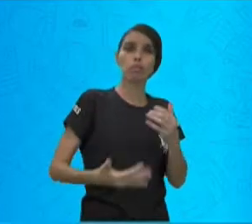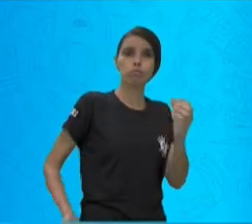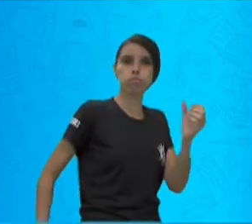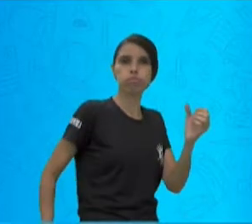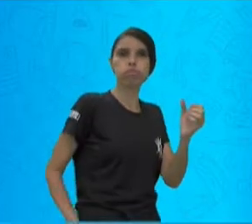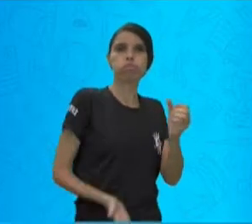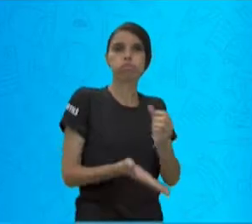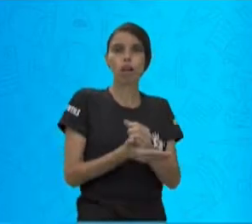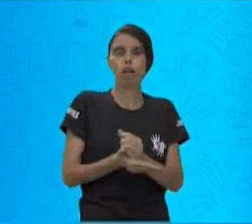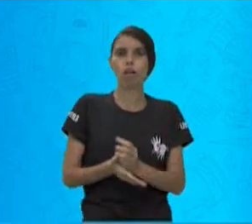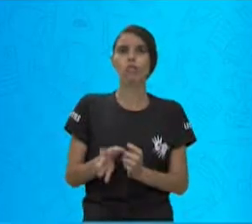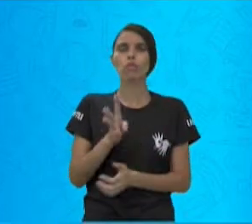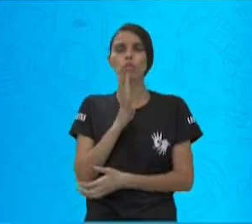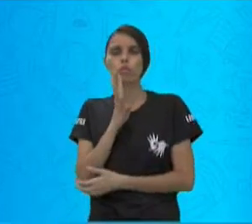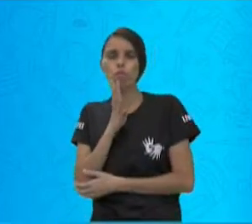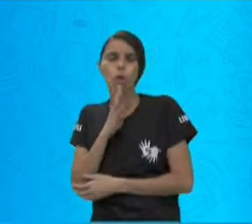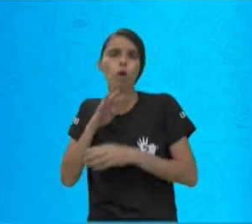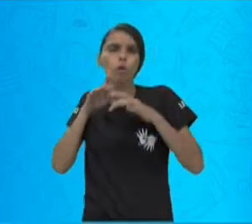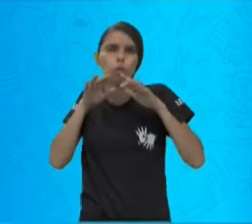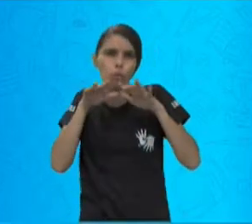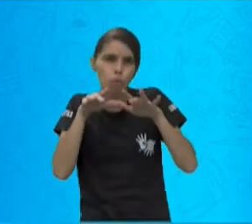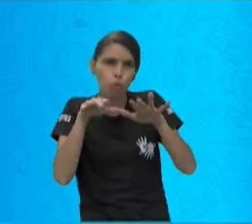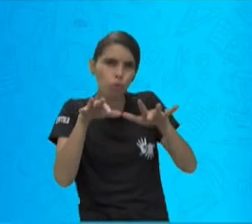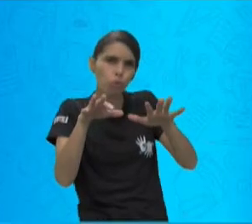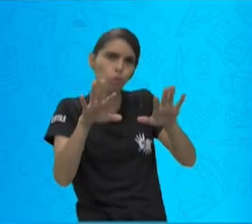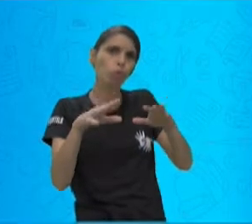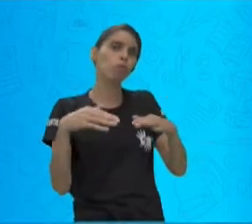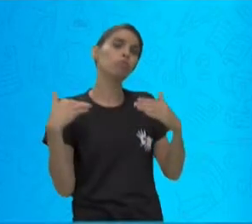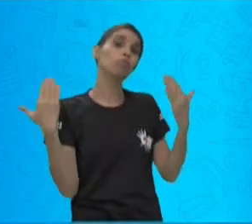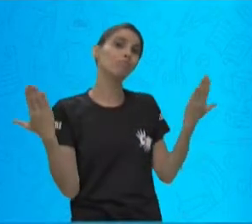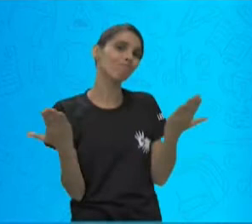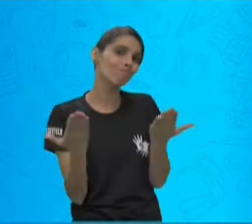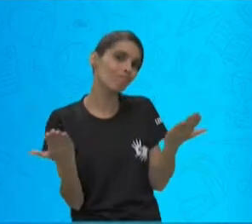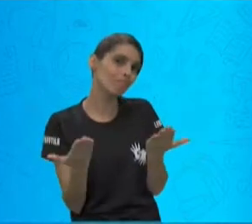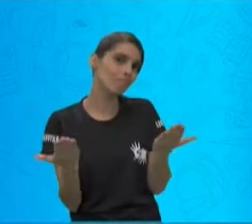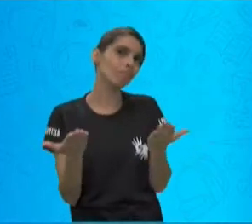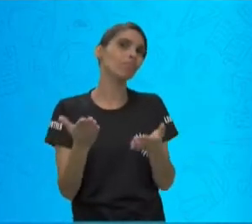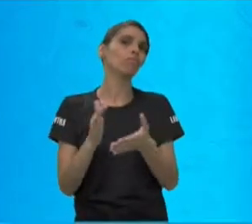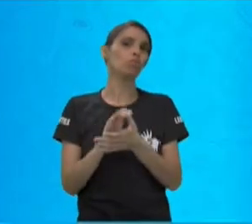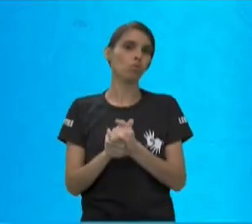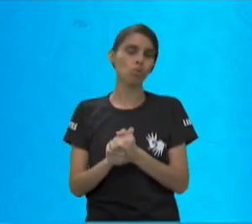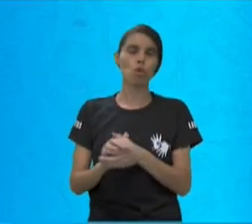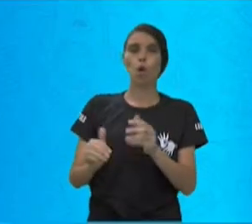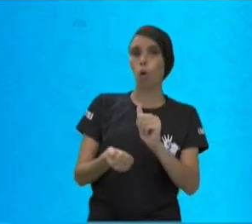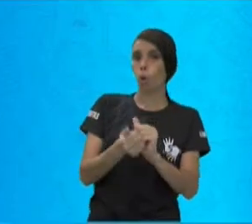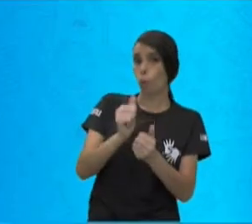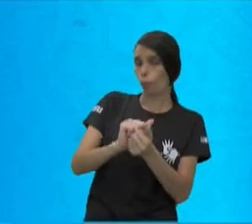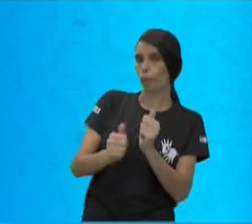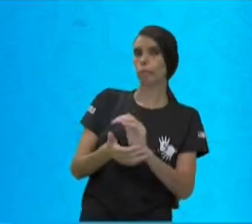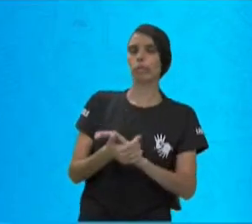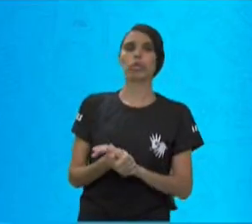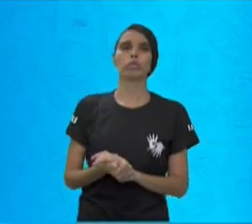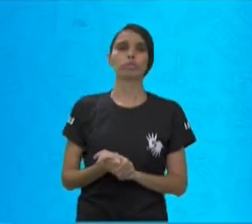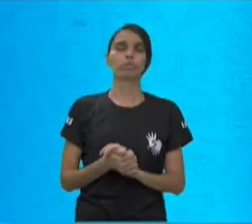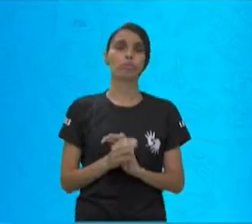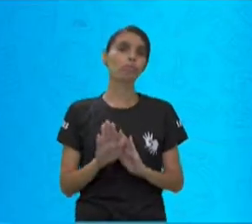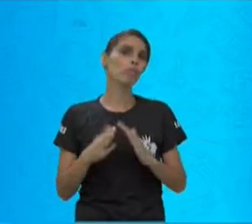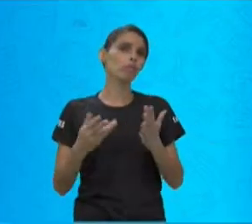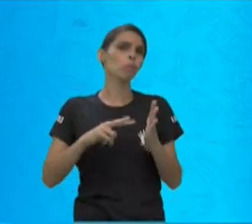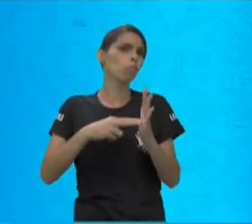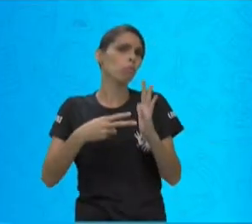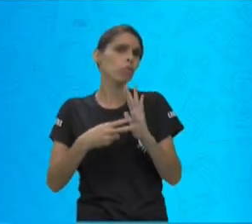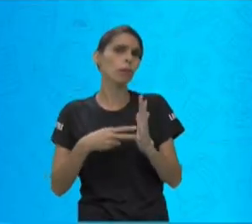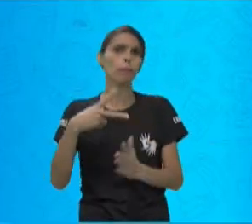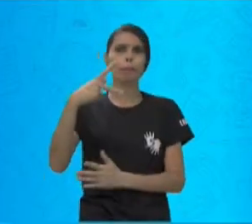peteca virando o que é hoje um esporte e o que significa o nome